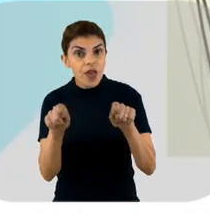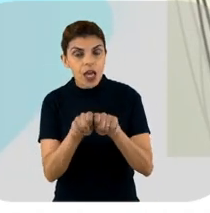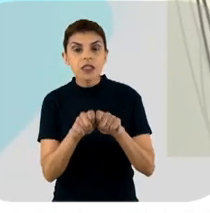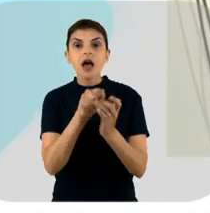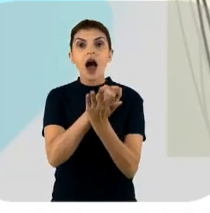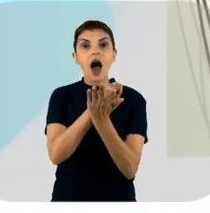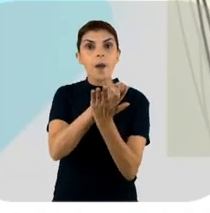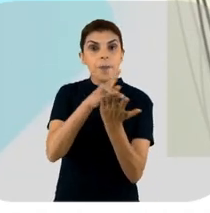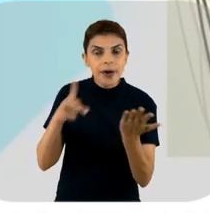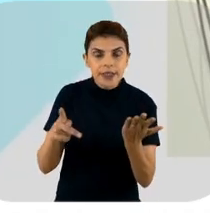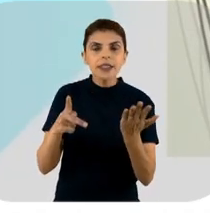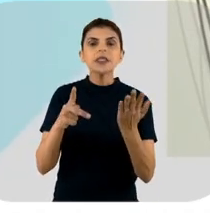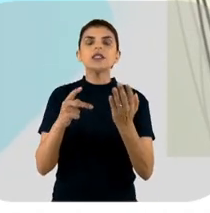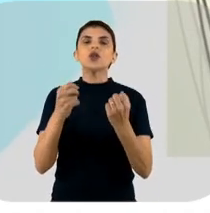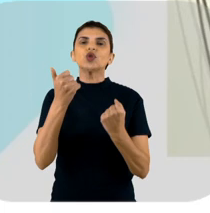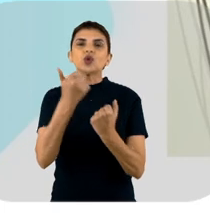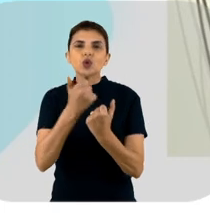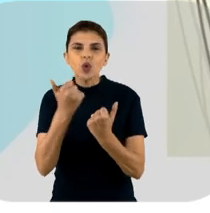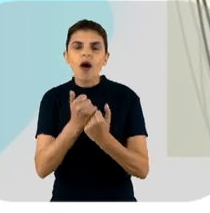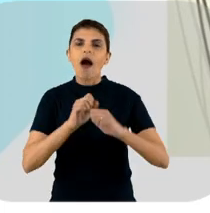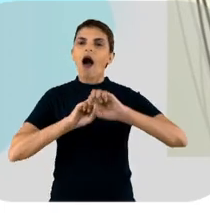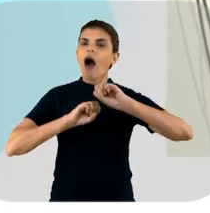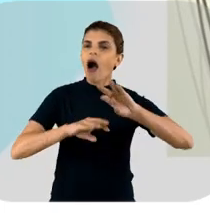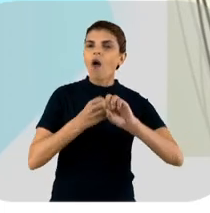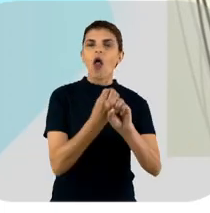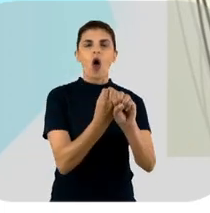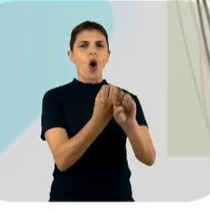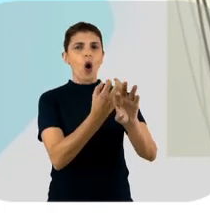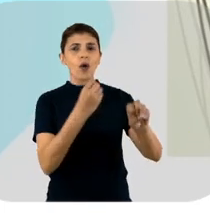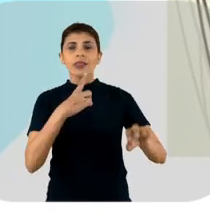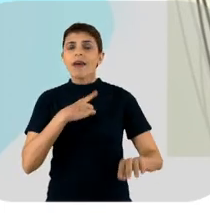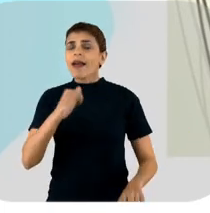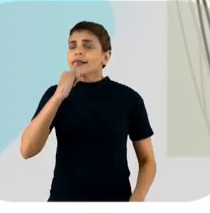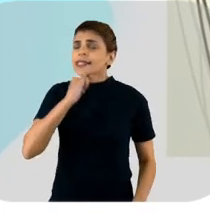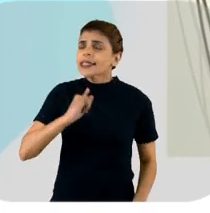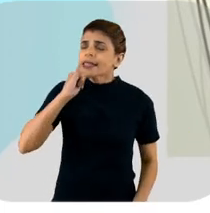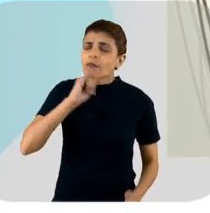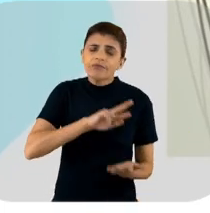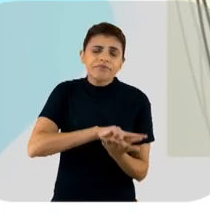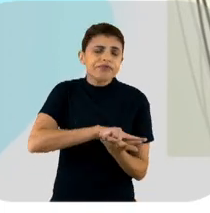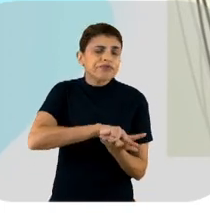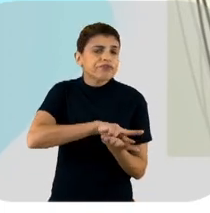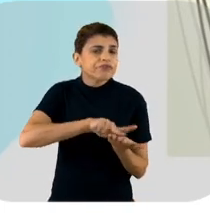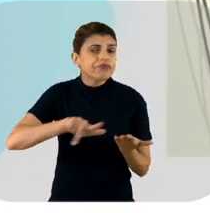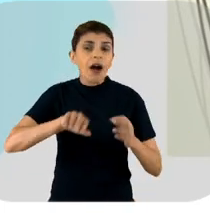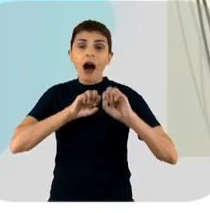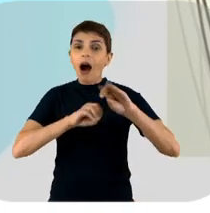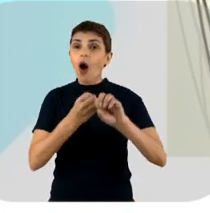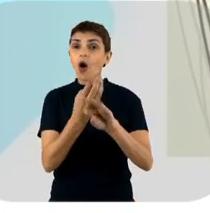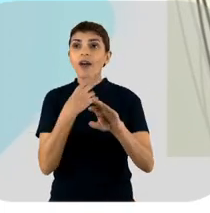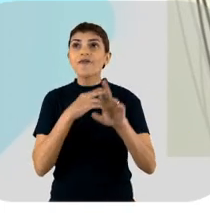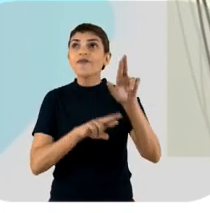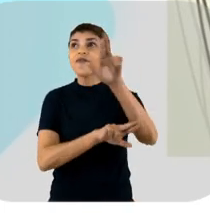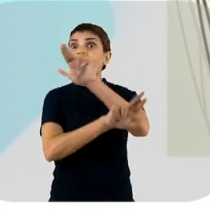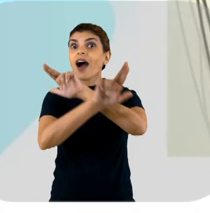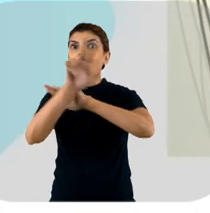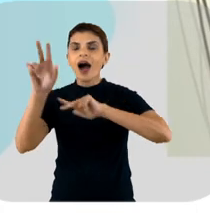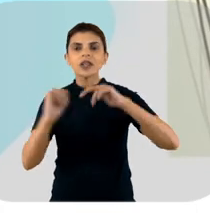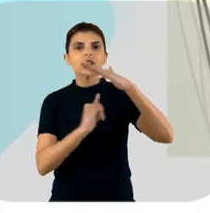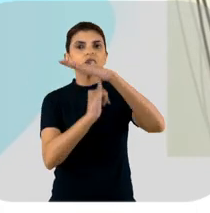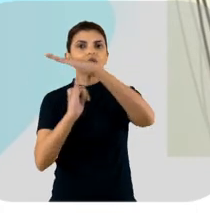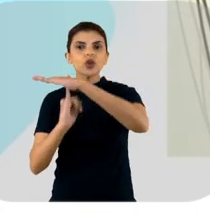repositório com aplicativos, tutoriais, aulas online. Então, você tem exemplos de aulas online de várias